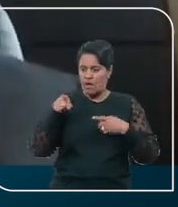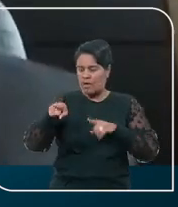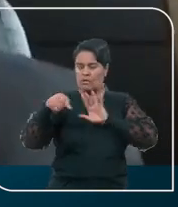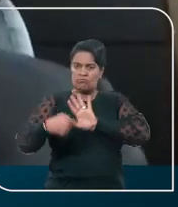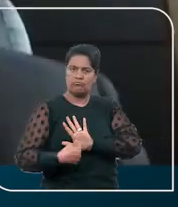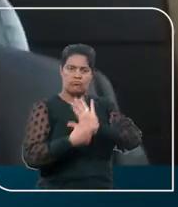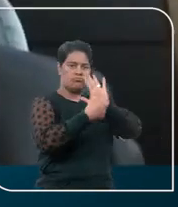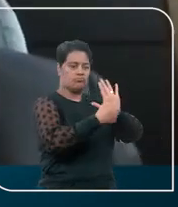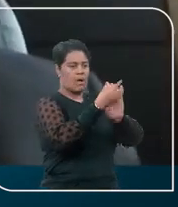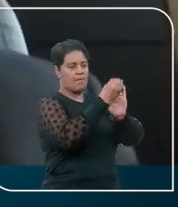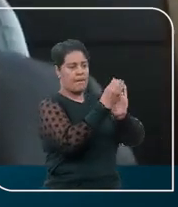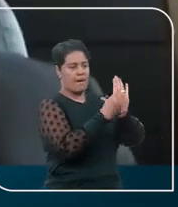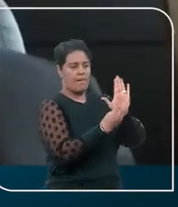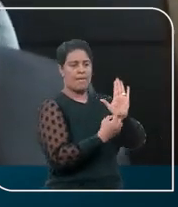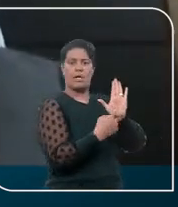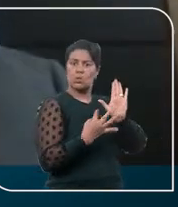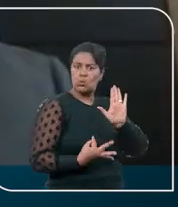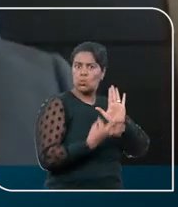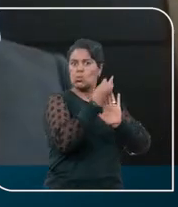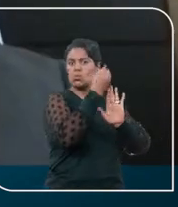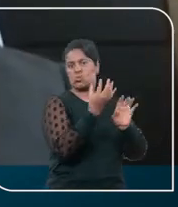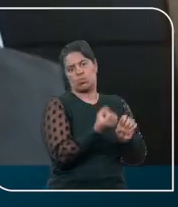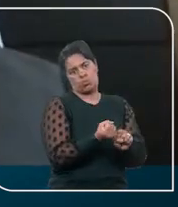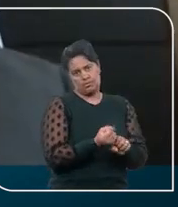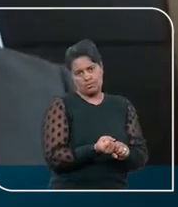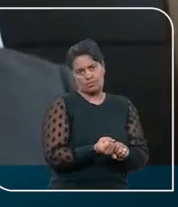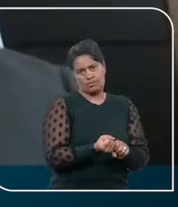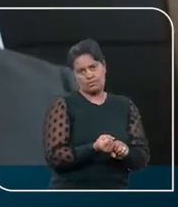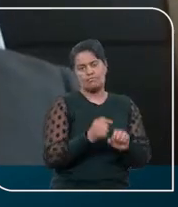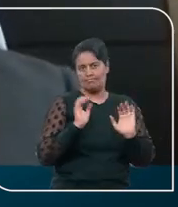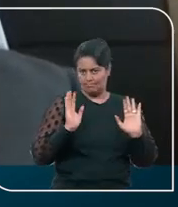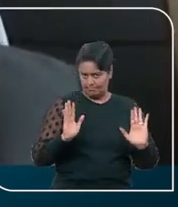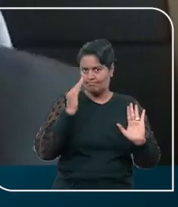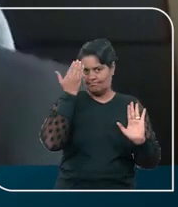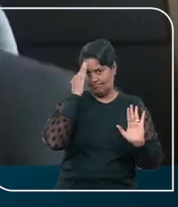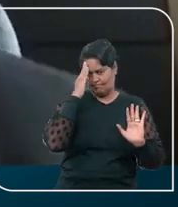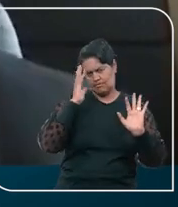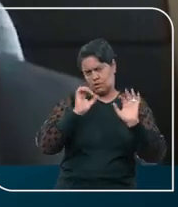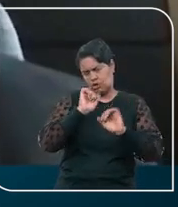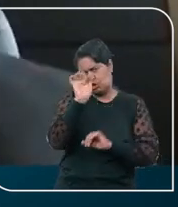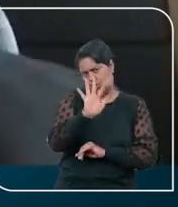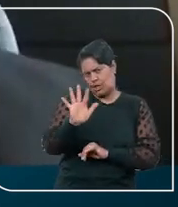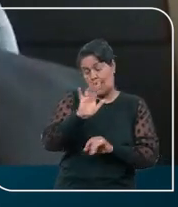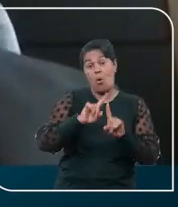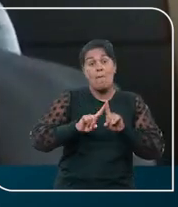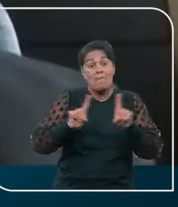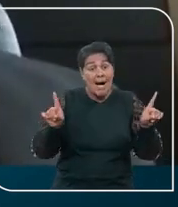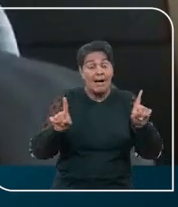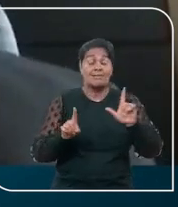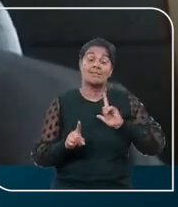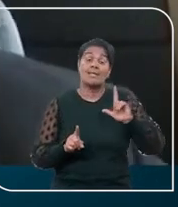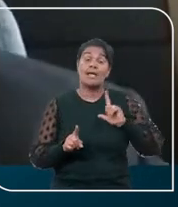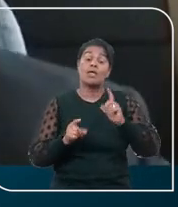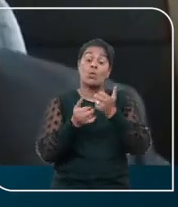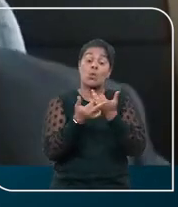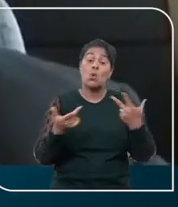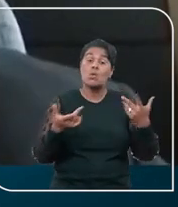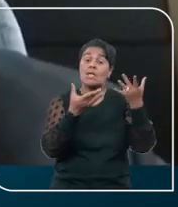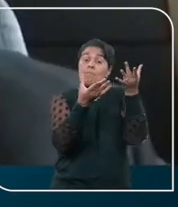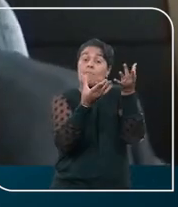seguro da edificação. De maneira geral, é o que diz o artigo 1348, mas existem sim